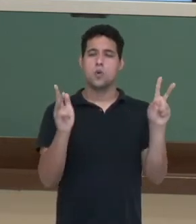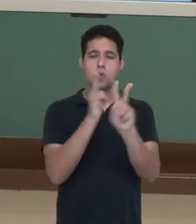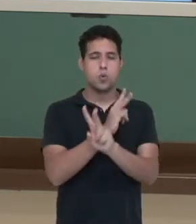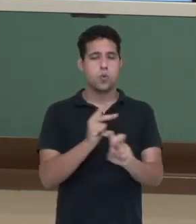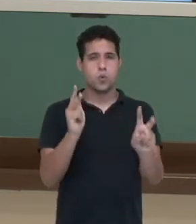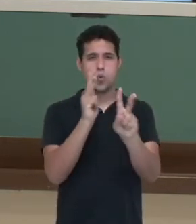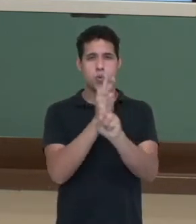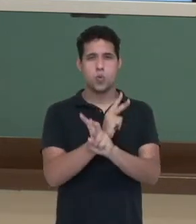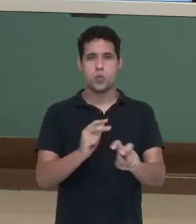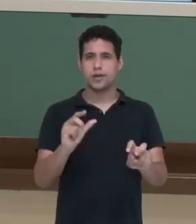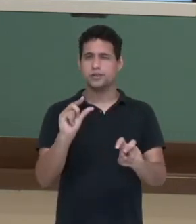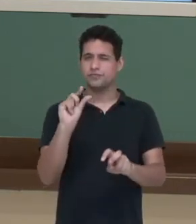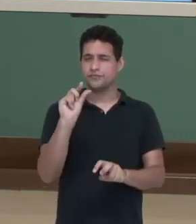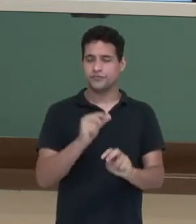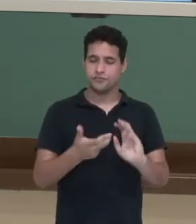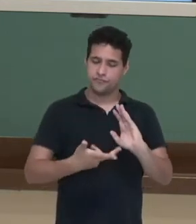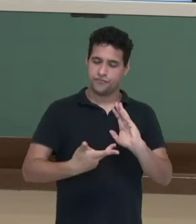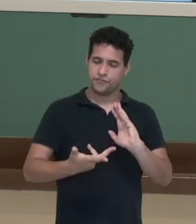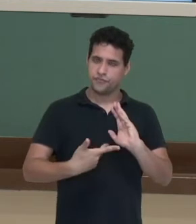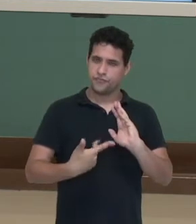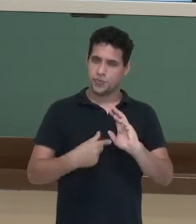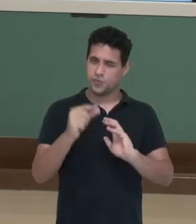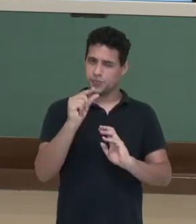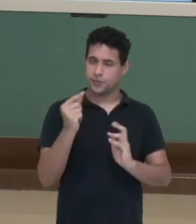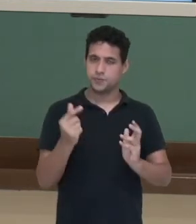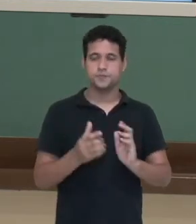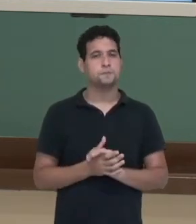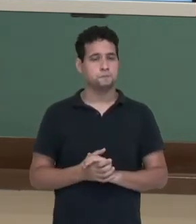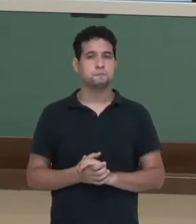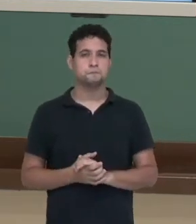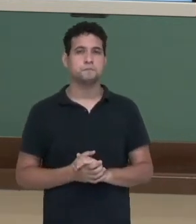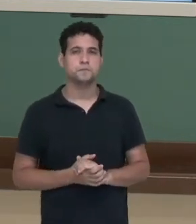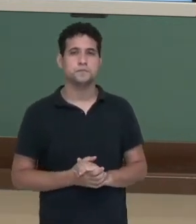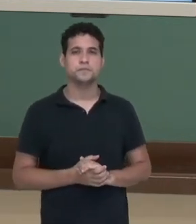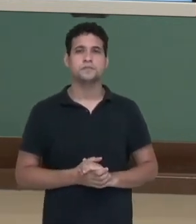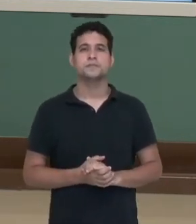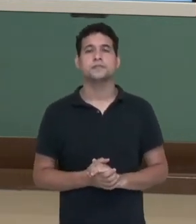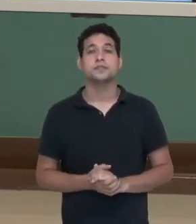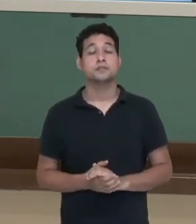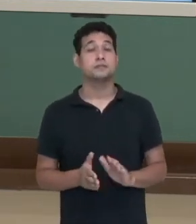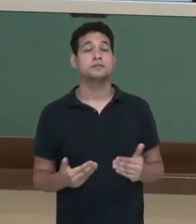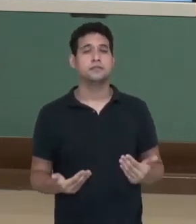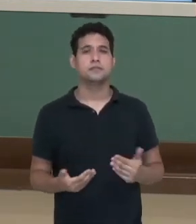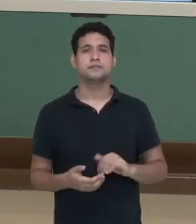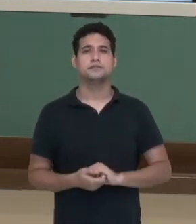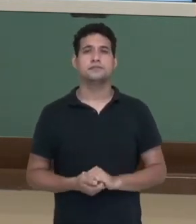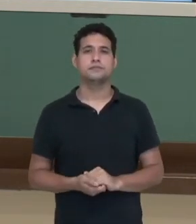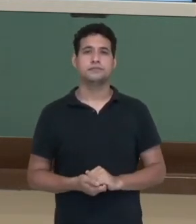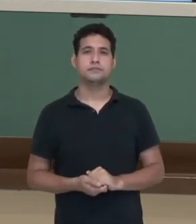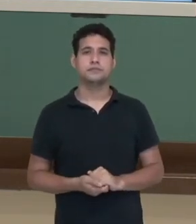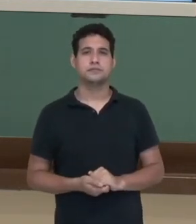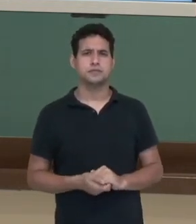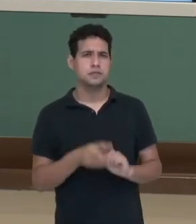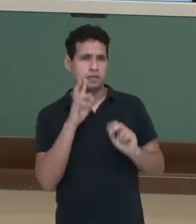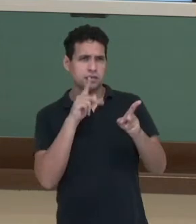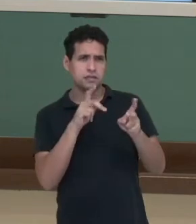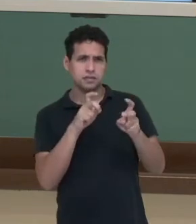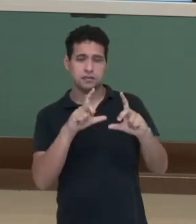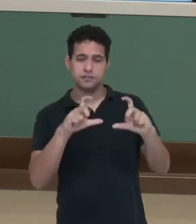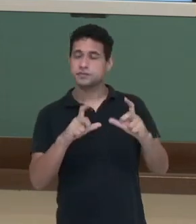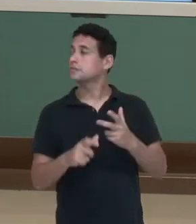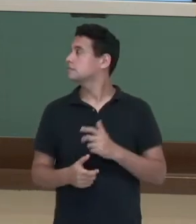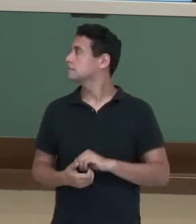têm menor velocidade que o furacão, ok? Bueno. Miren a imagen,